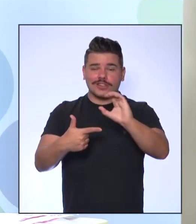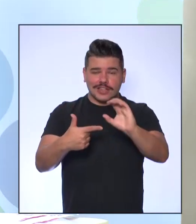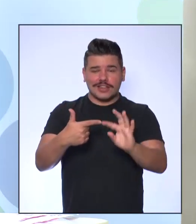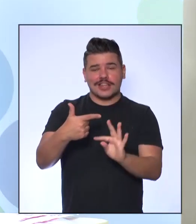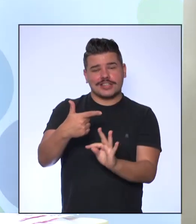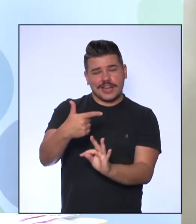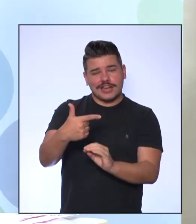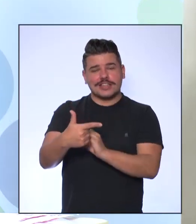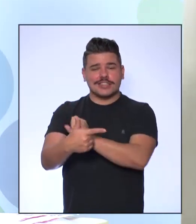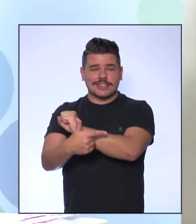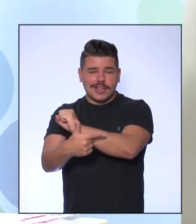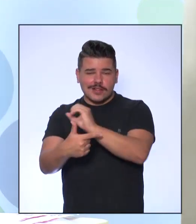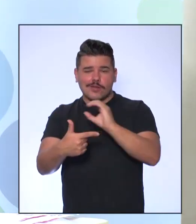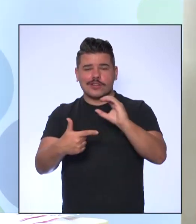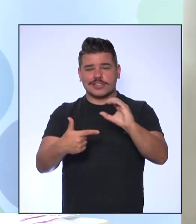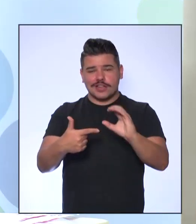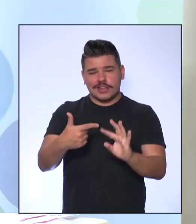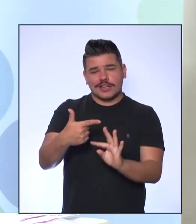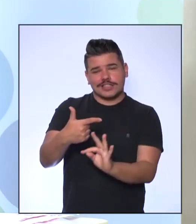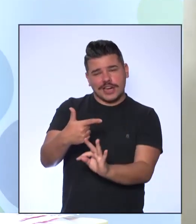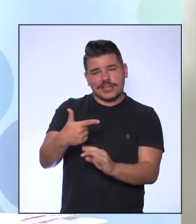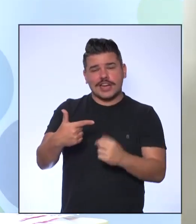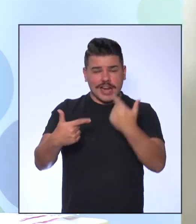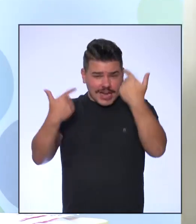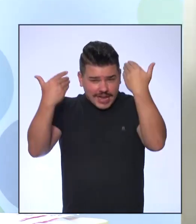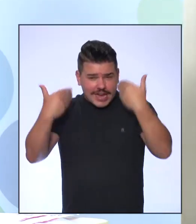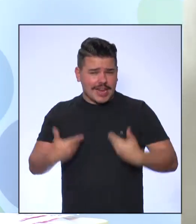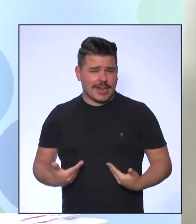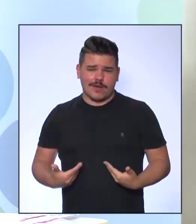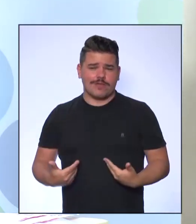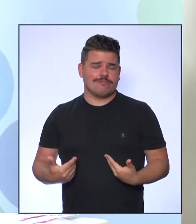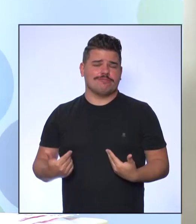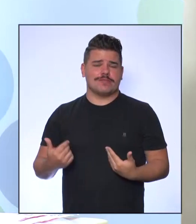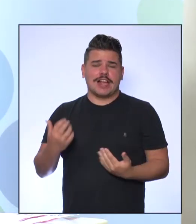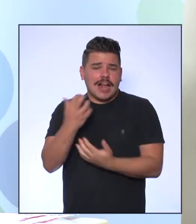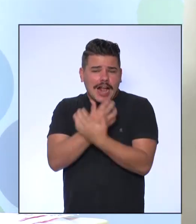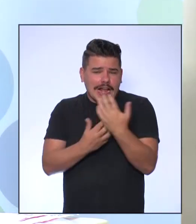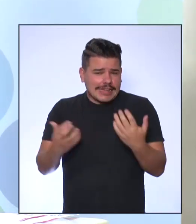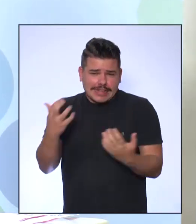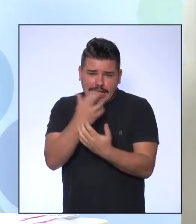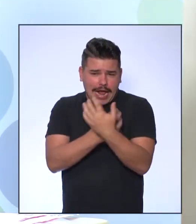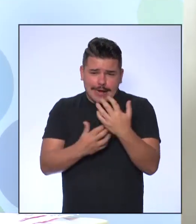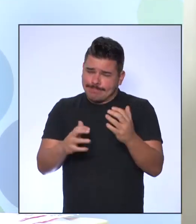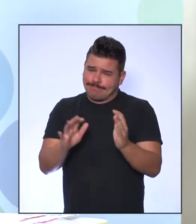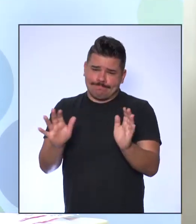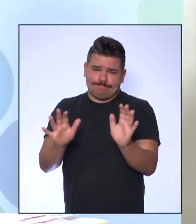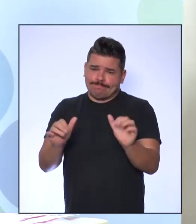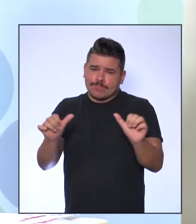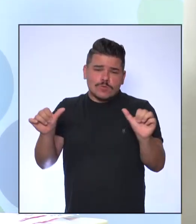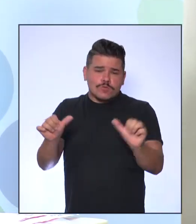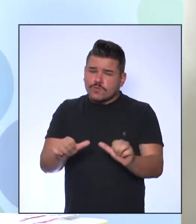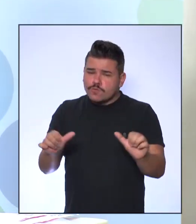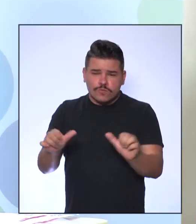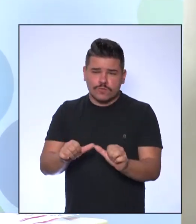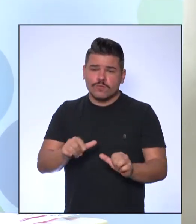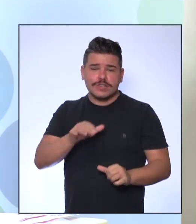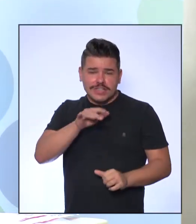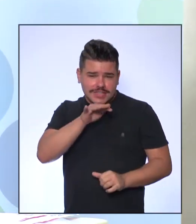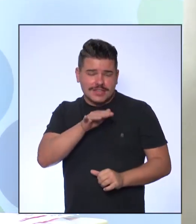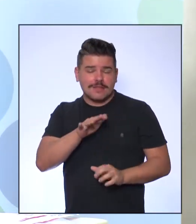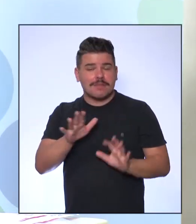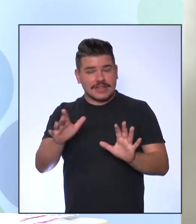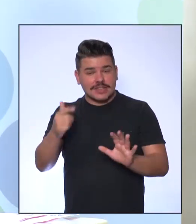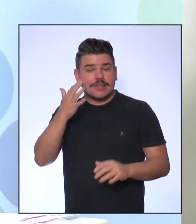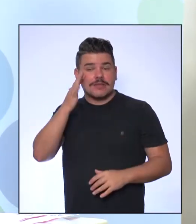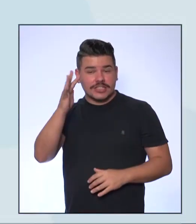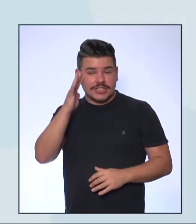isso. Eu tenho uma voz, como eu brinco sempre, né, de tenor, né? Mas bem terrível. Então vamos lá.